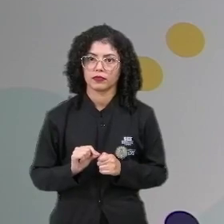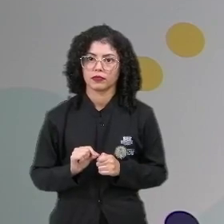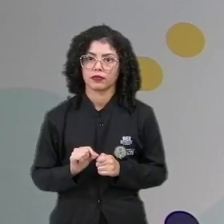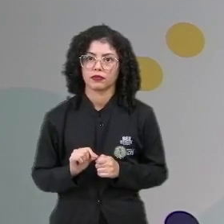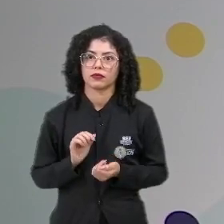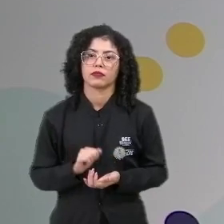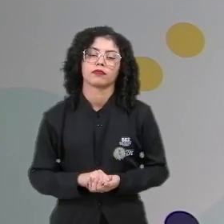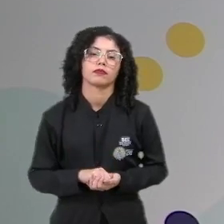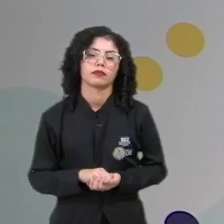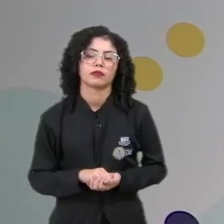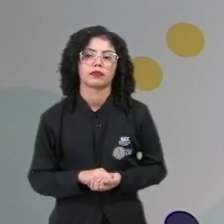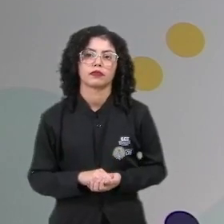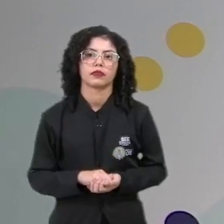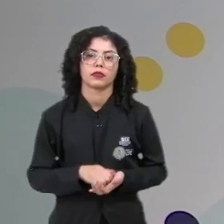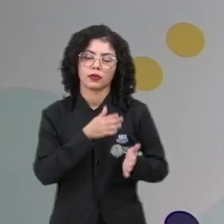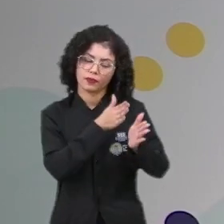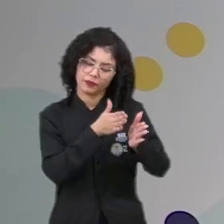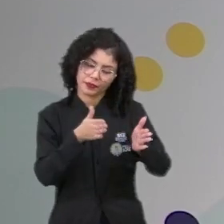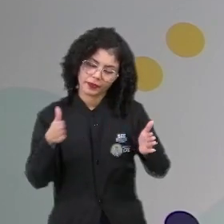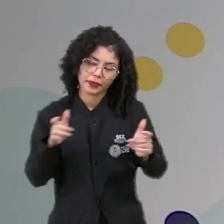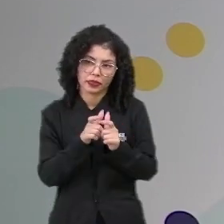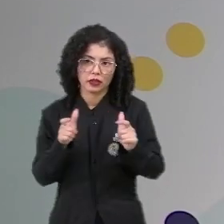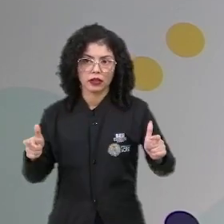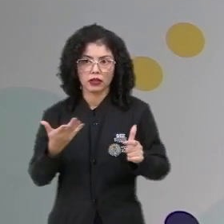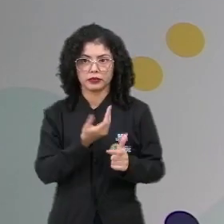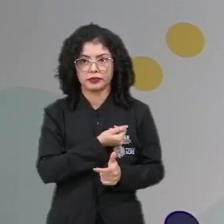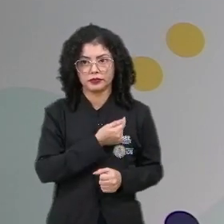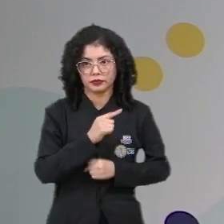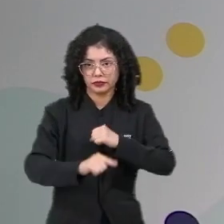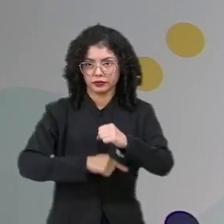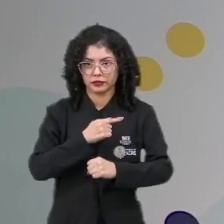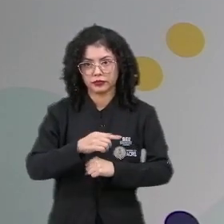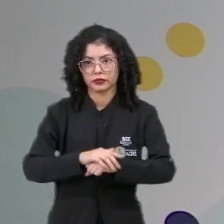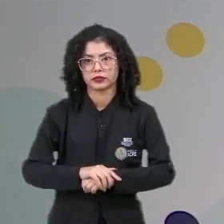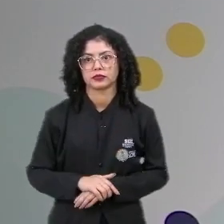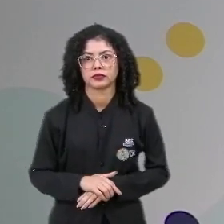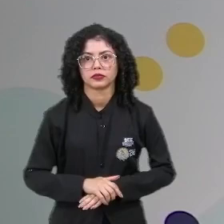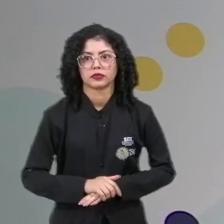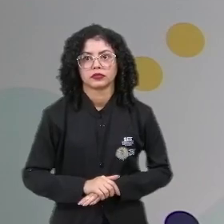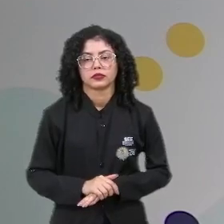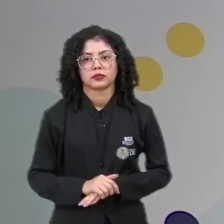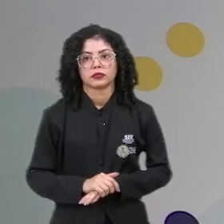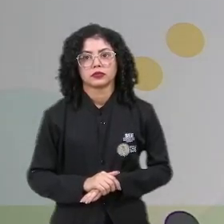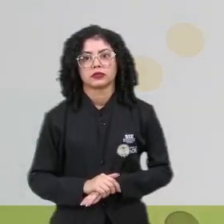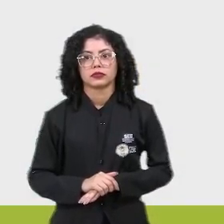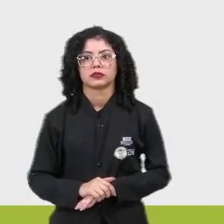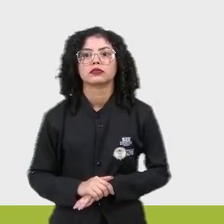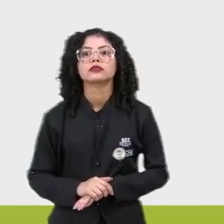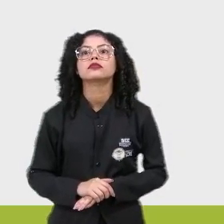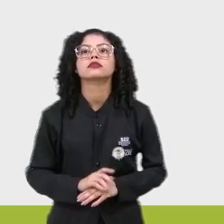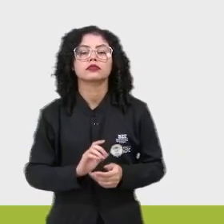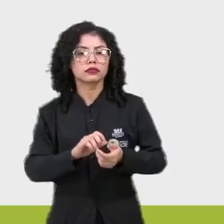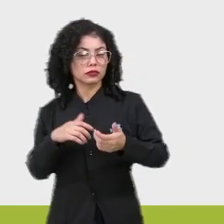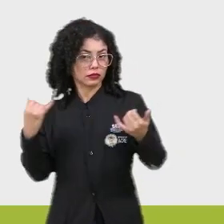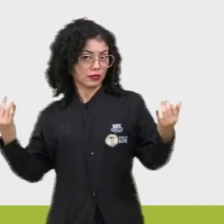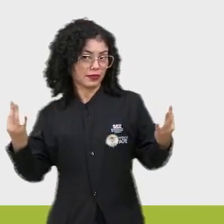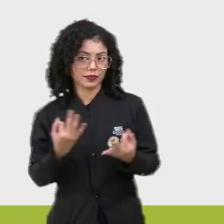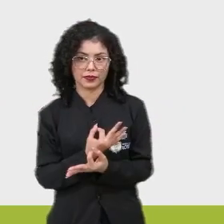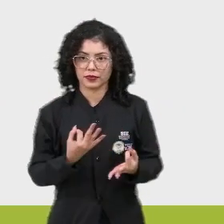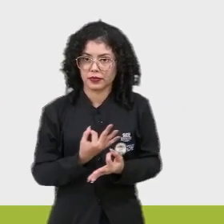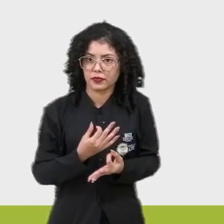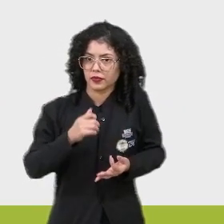estipular essa ordem crescente de número atômico na sua tabela. Só que ele foi tão